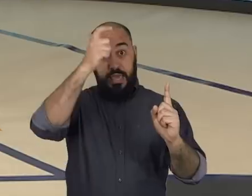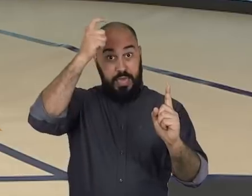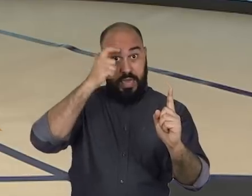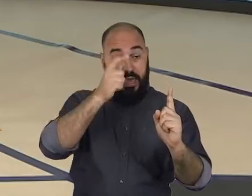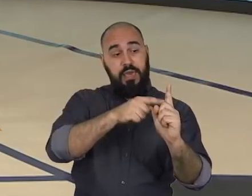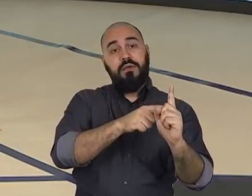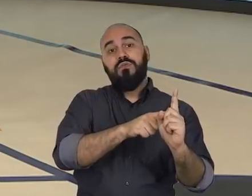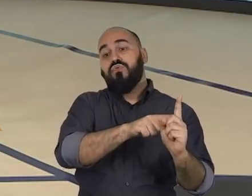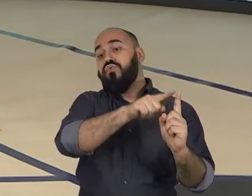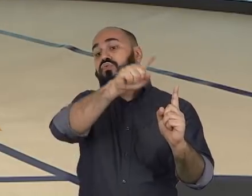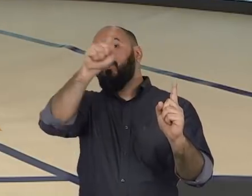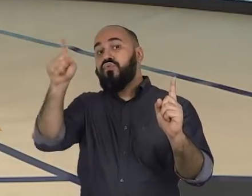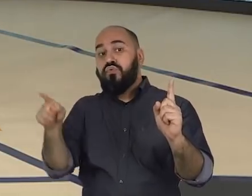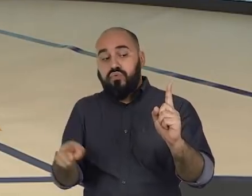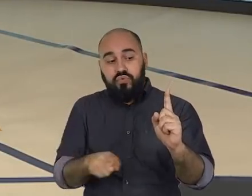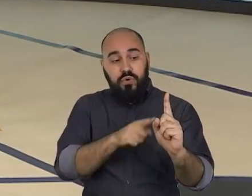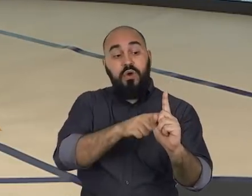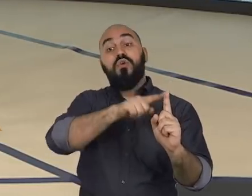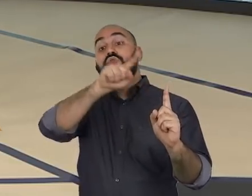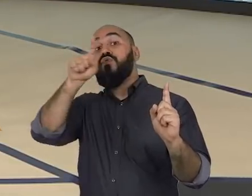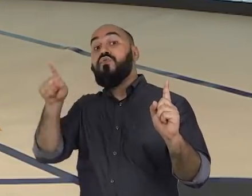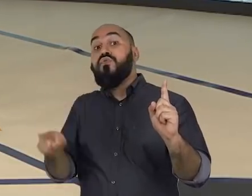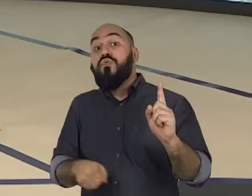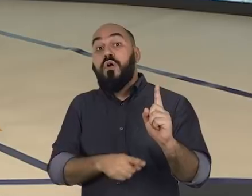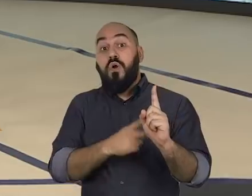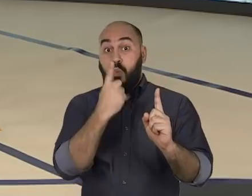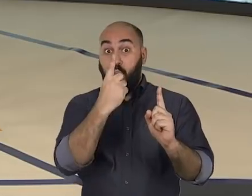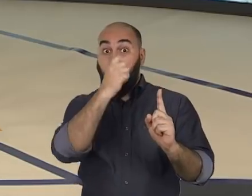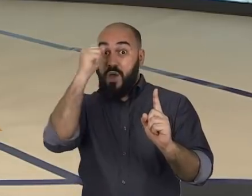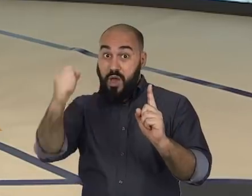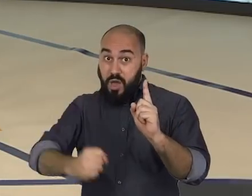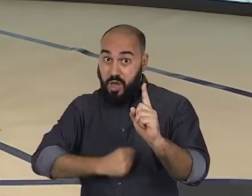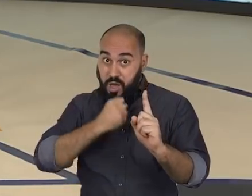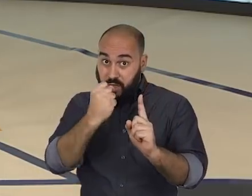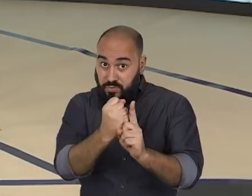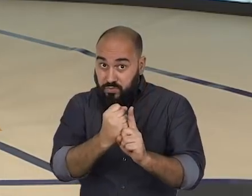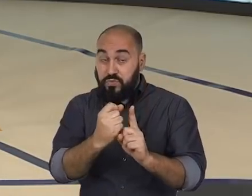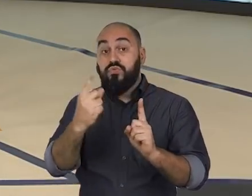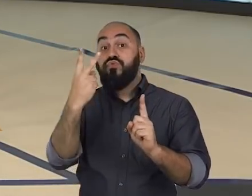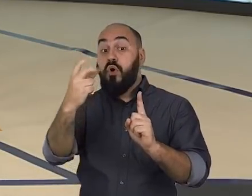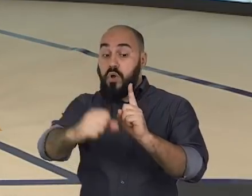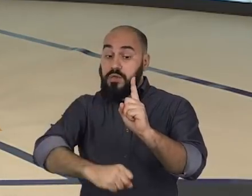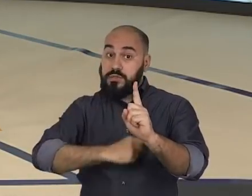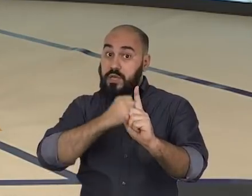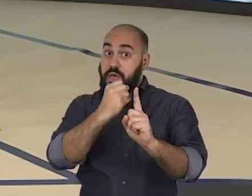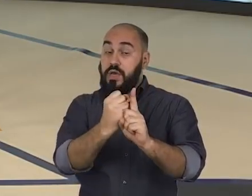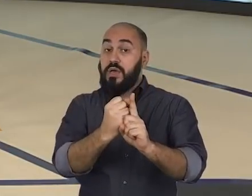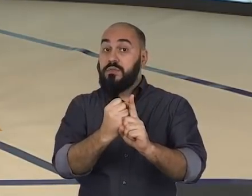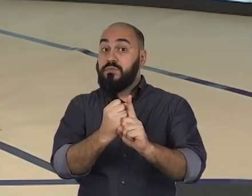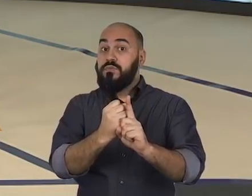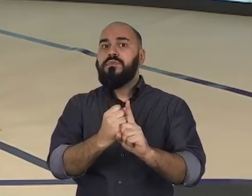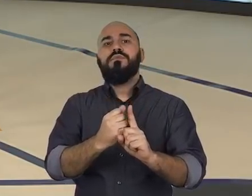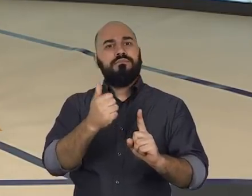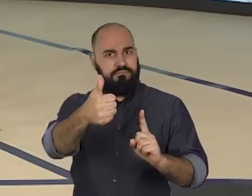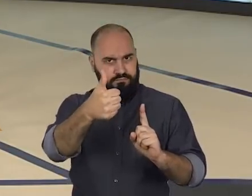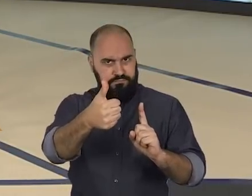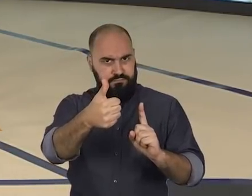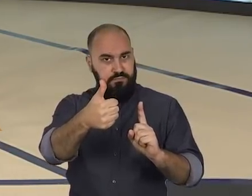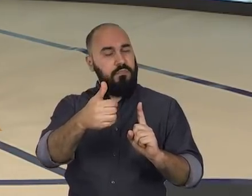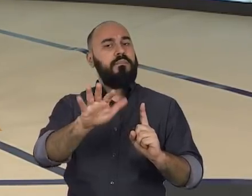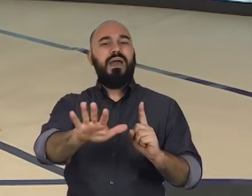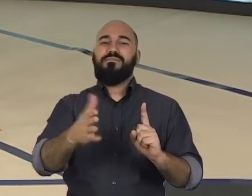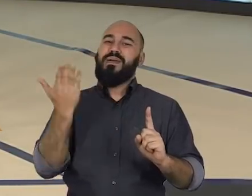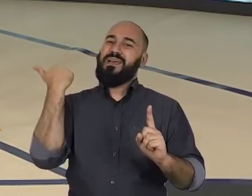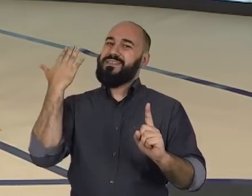teria completado o seu 1º ano de reinado. Acompanhou o raciocínio comigo? Porém, não era assim que faziam